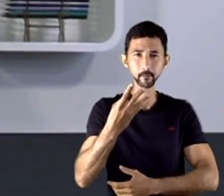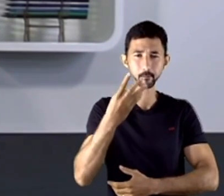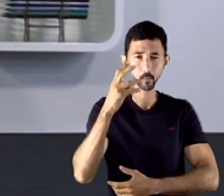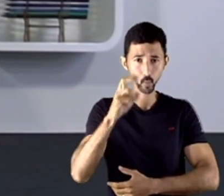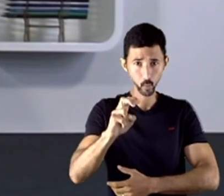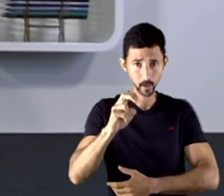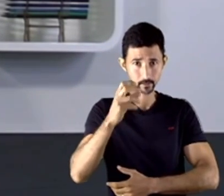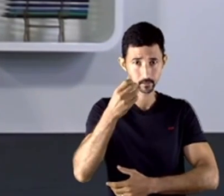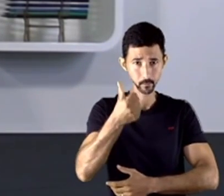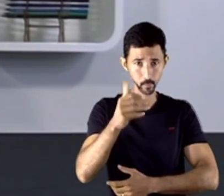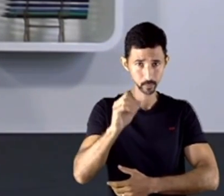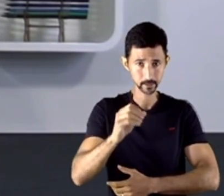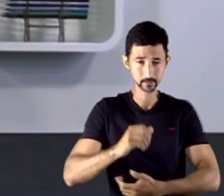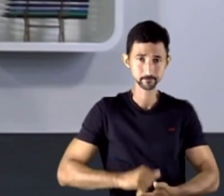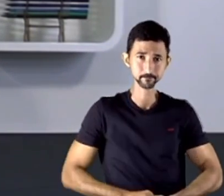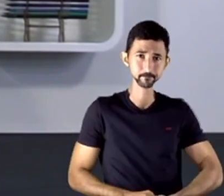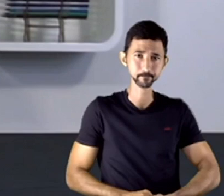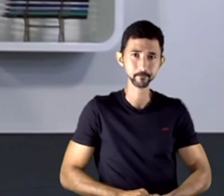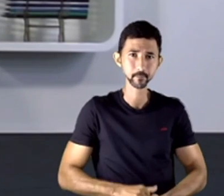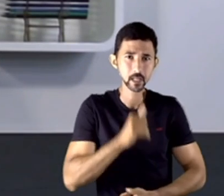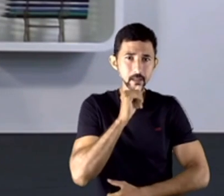vamos pegar o preço do celular, que é